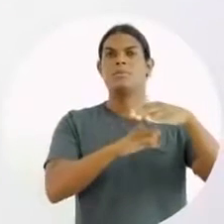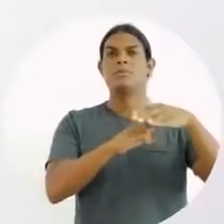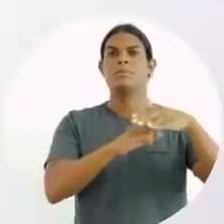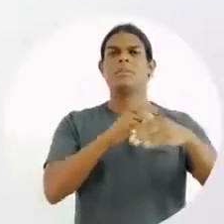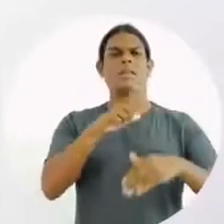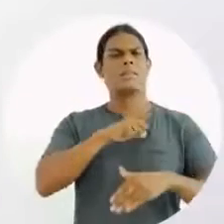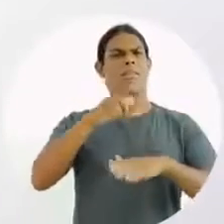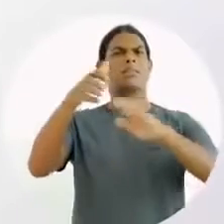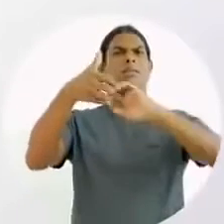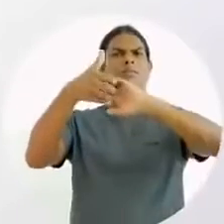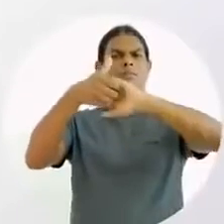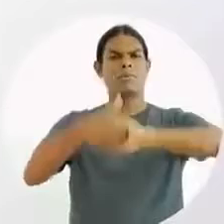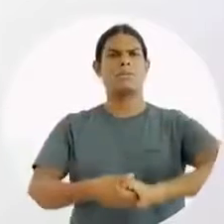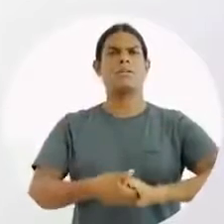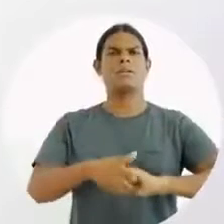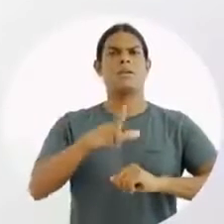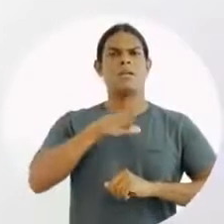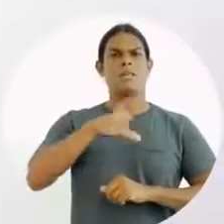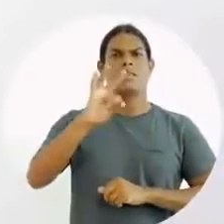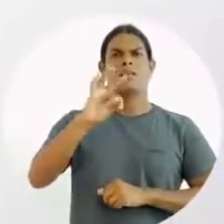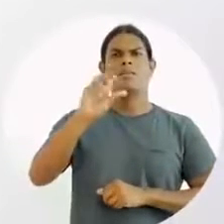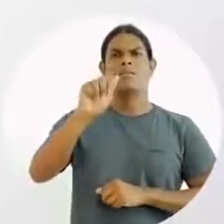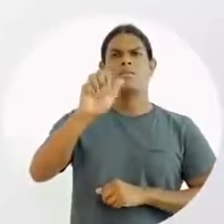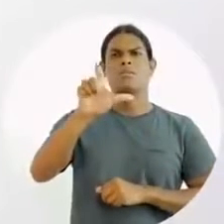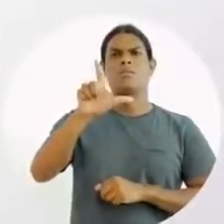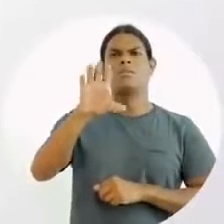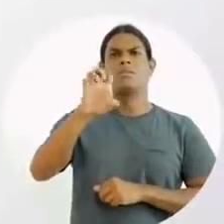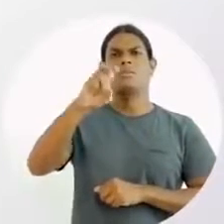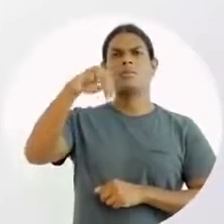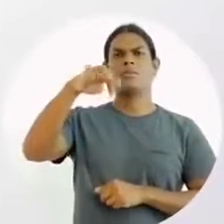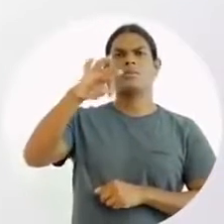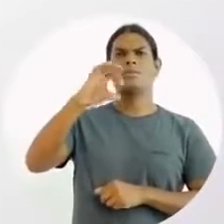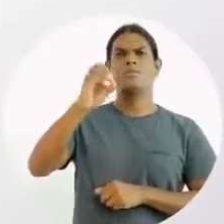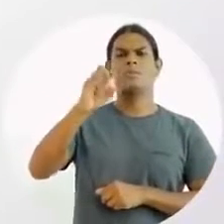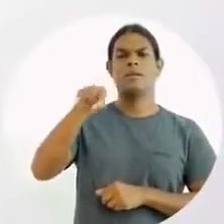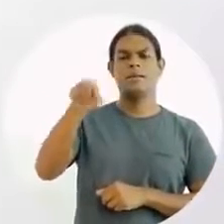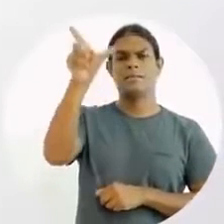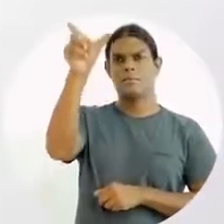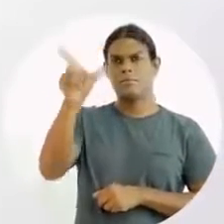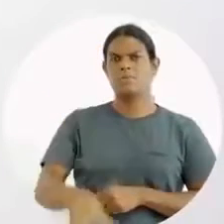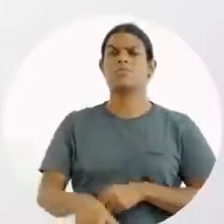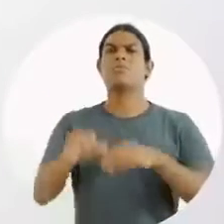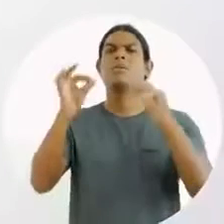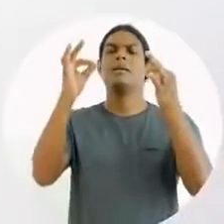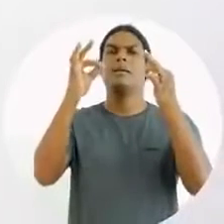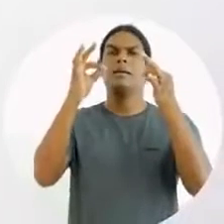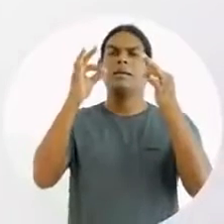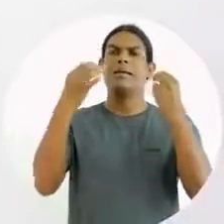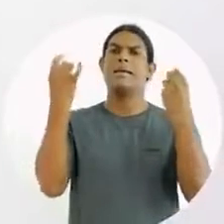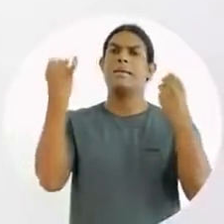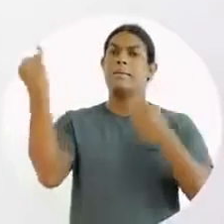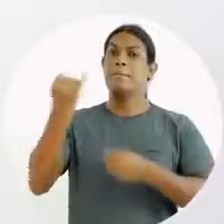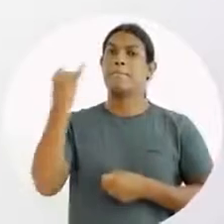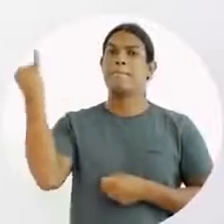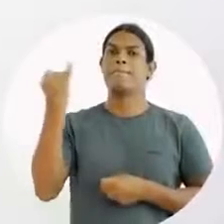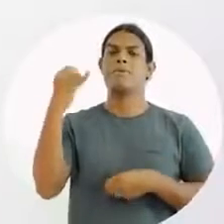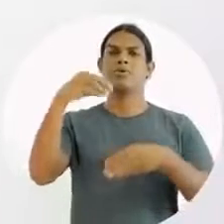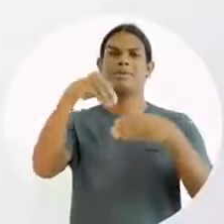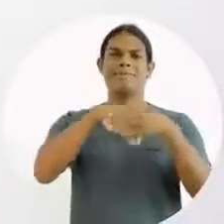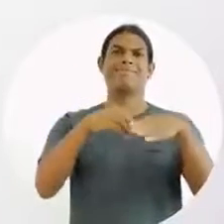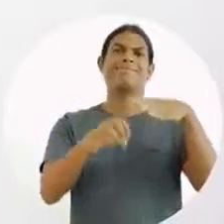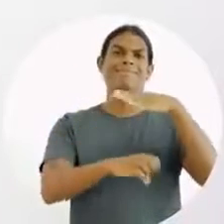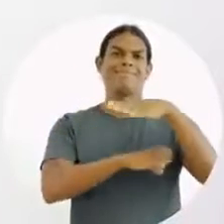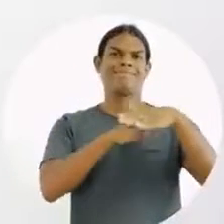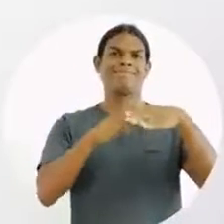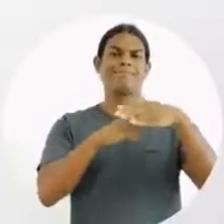é um talento, essa pessoa ela tem algo especial. Esse algo especial que será